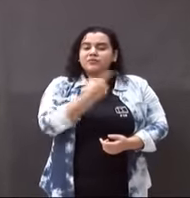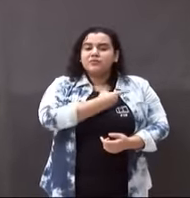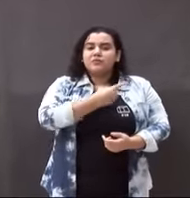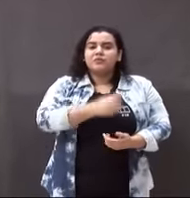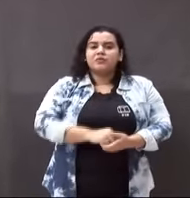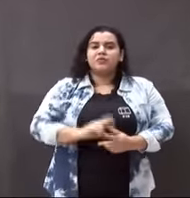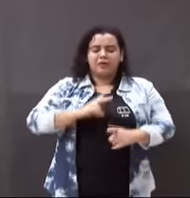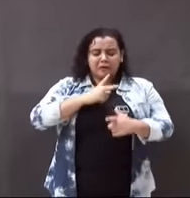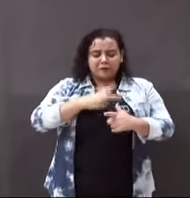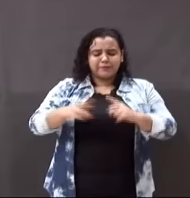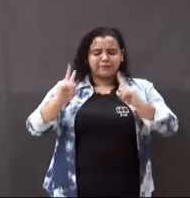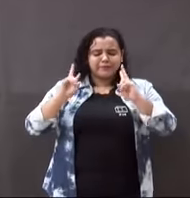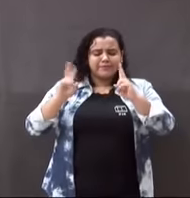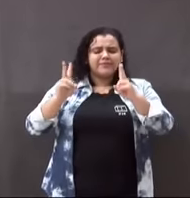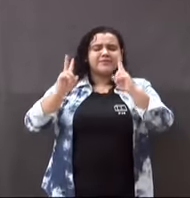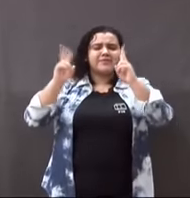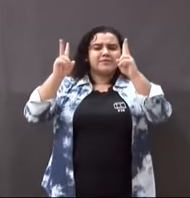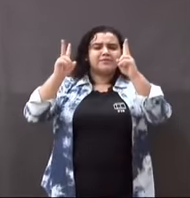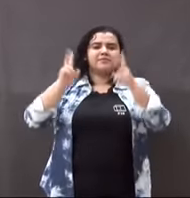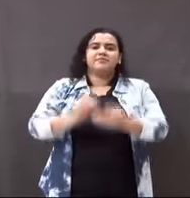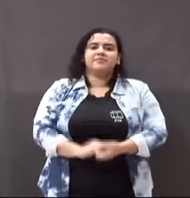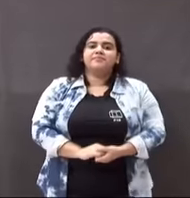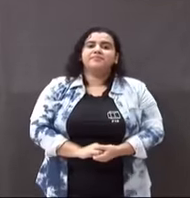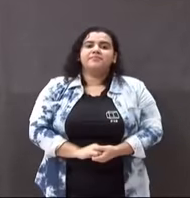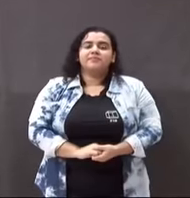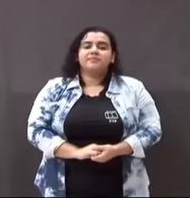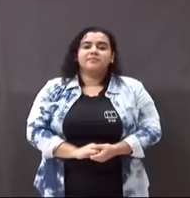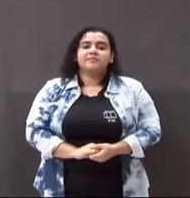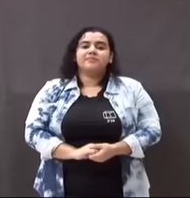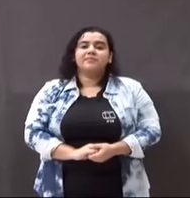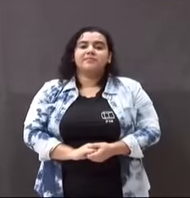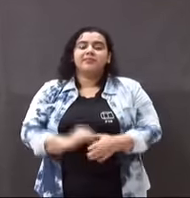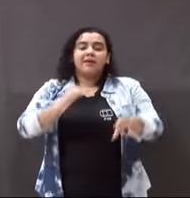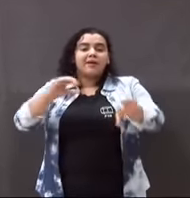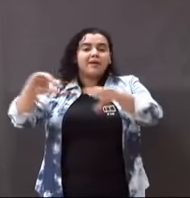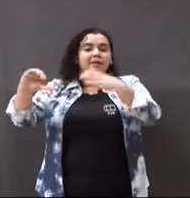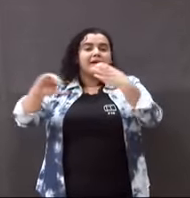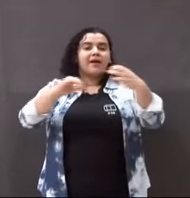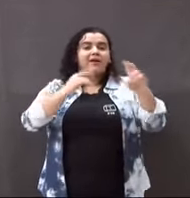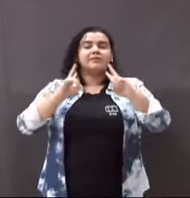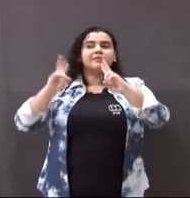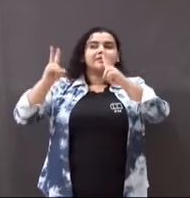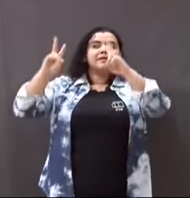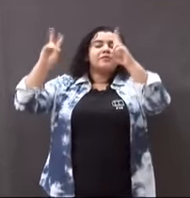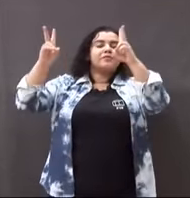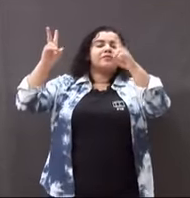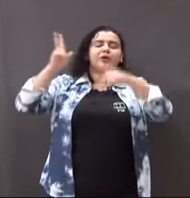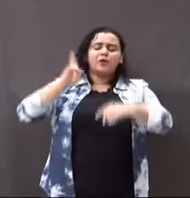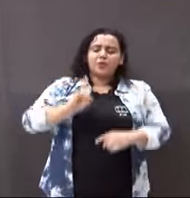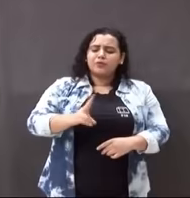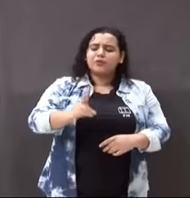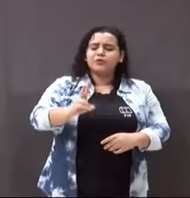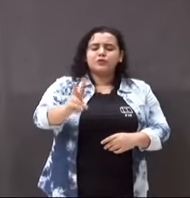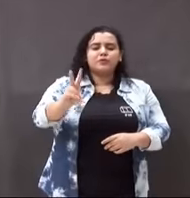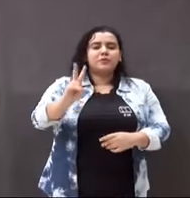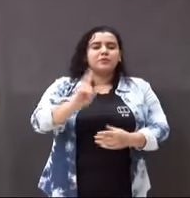E o cântico de vitória não sai da nossa